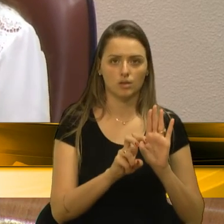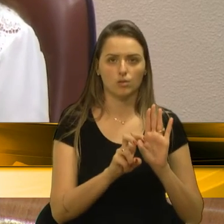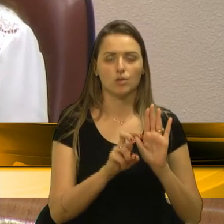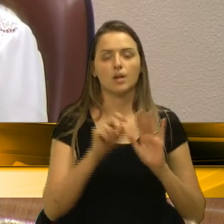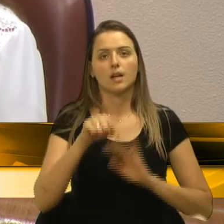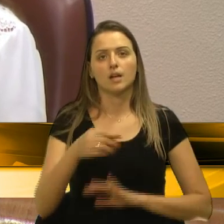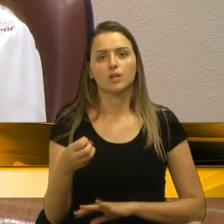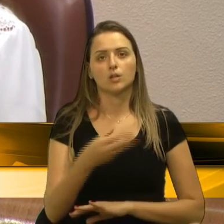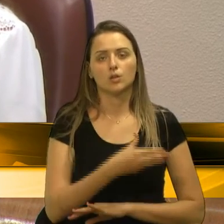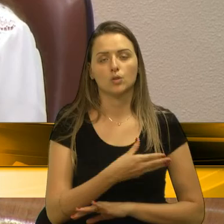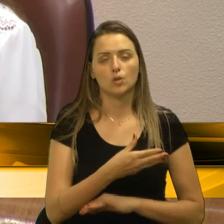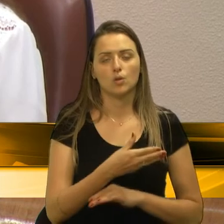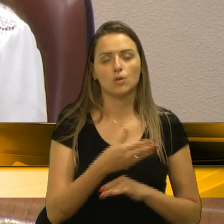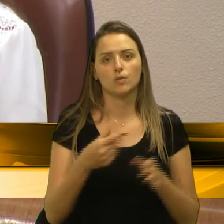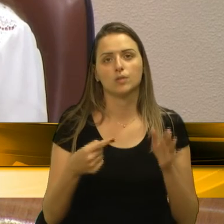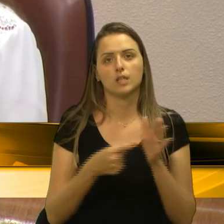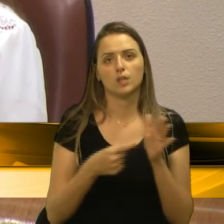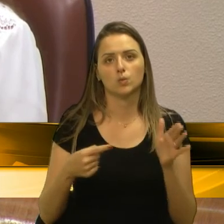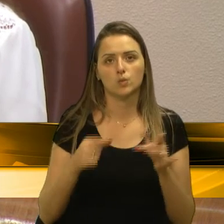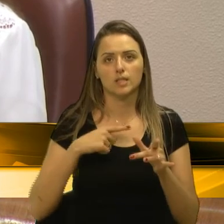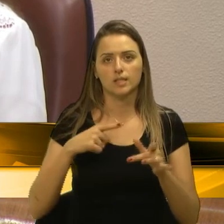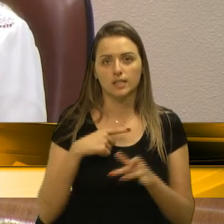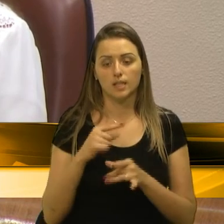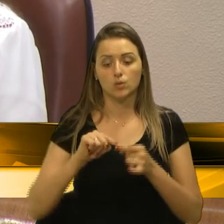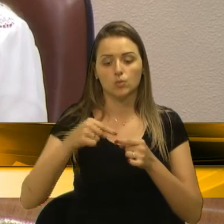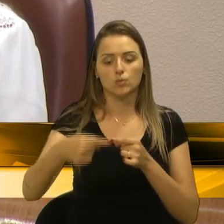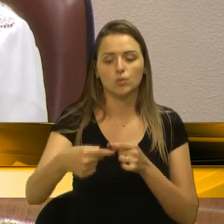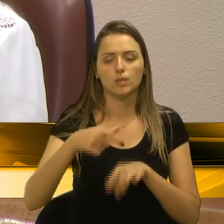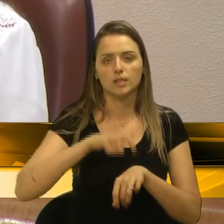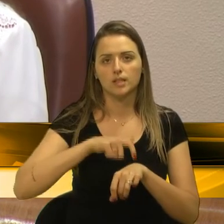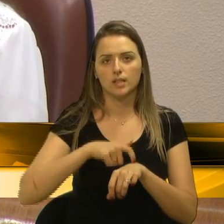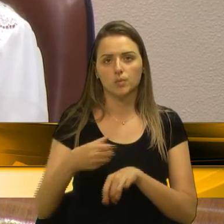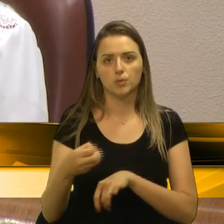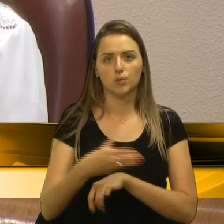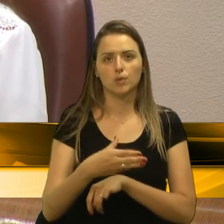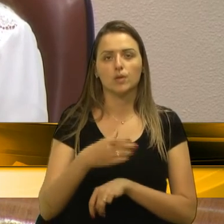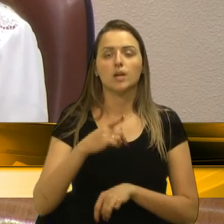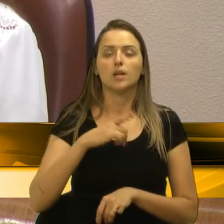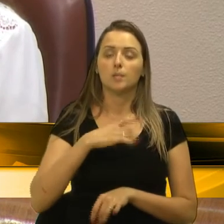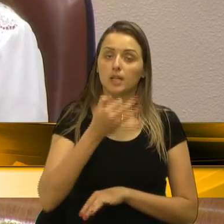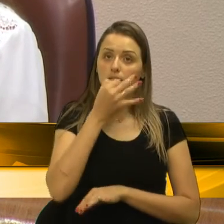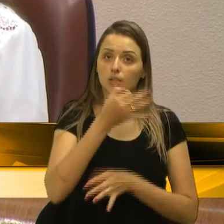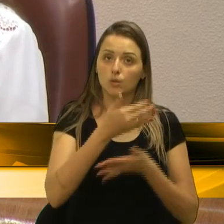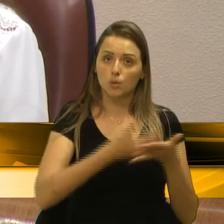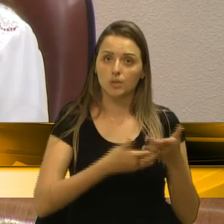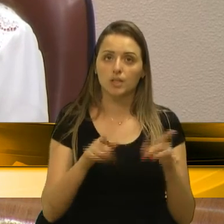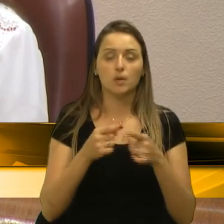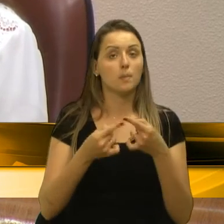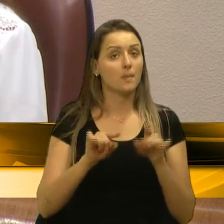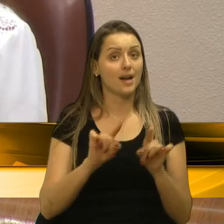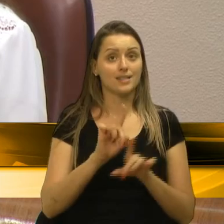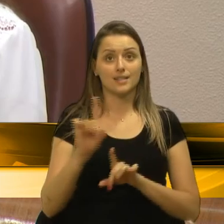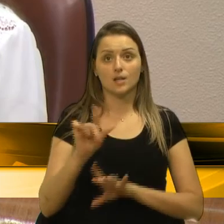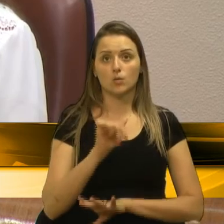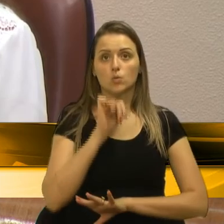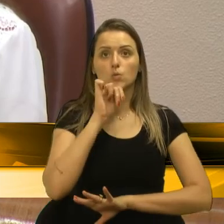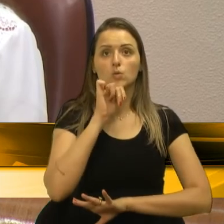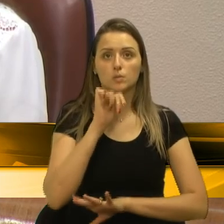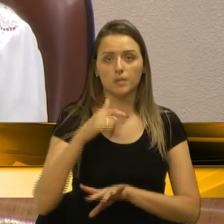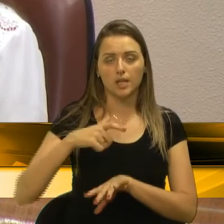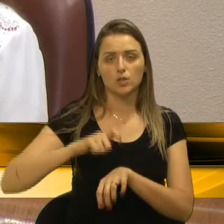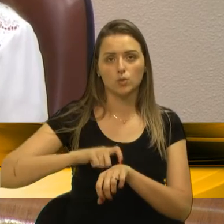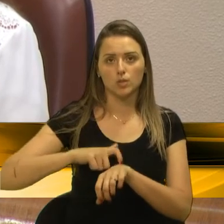nova notificação do denunciado com reabertura de prazo pela defesa prévia e parecer prévio, mas sem a suspensão do prazo decadencial de